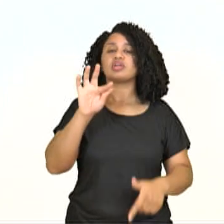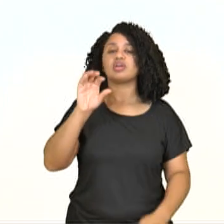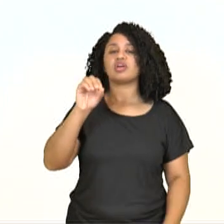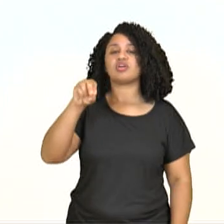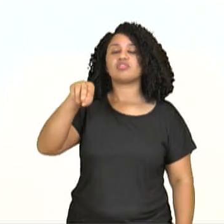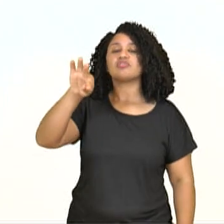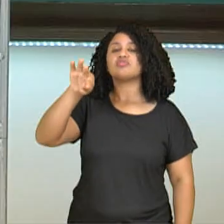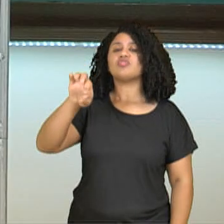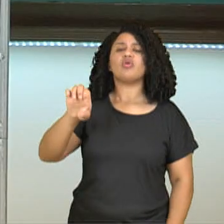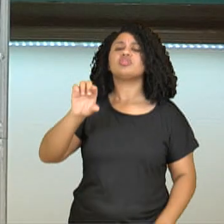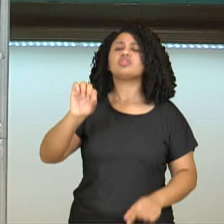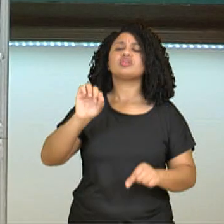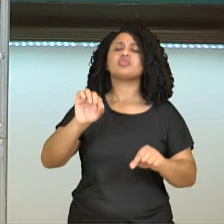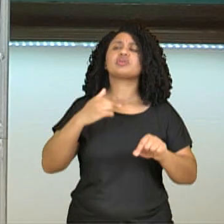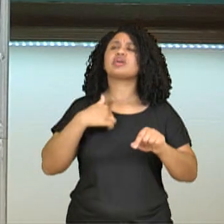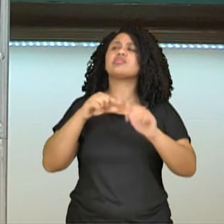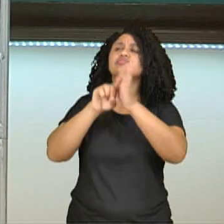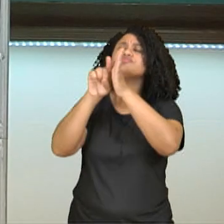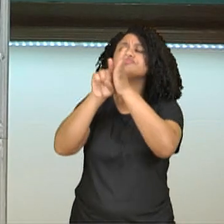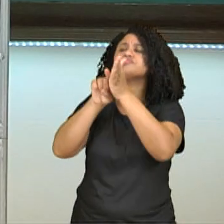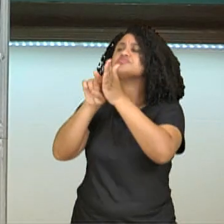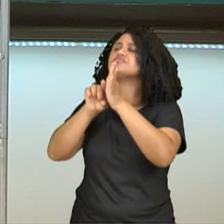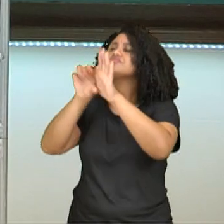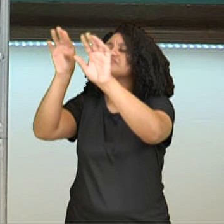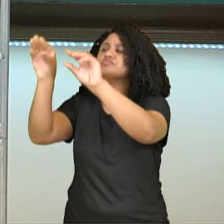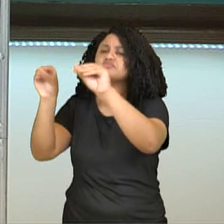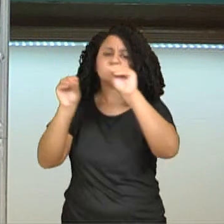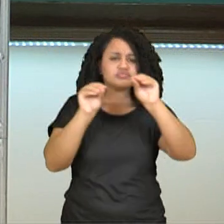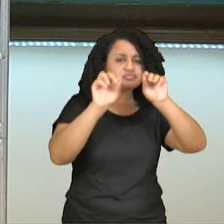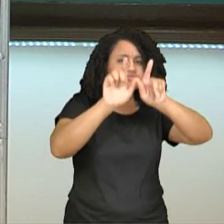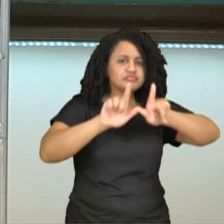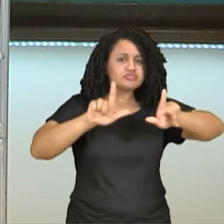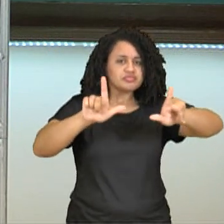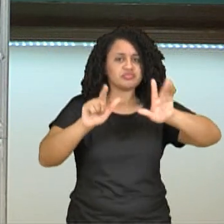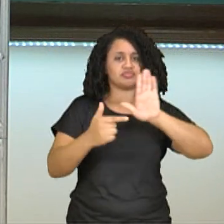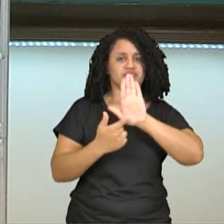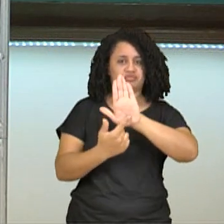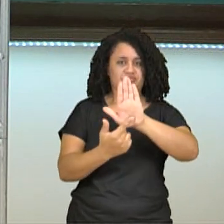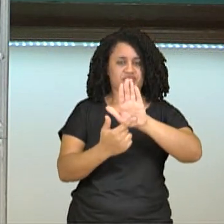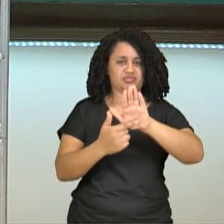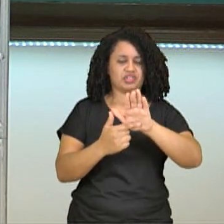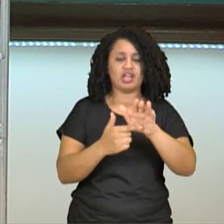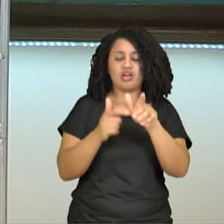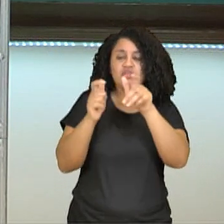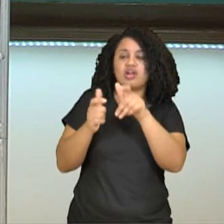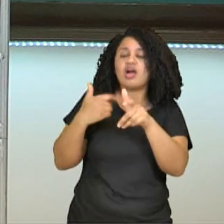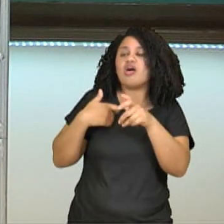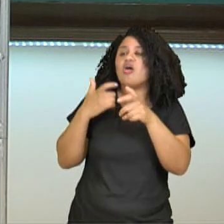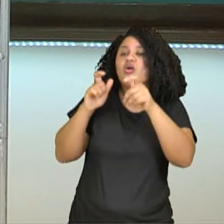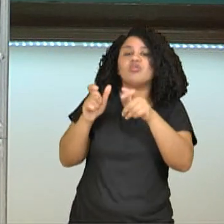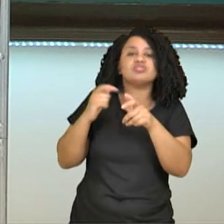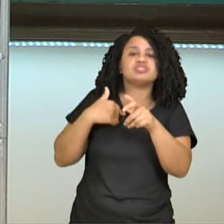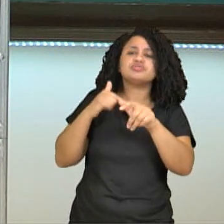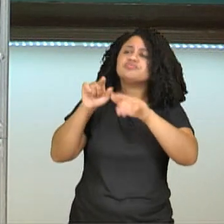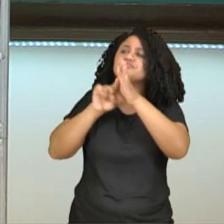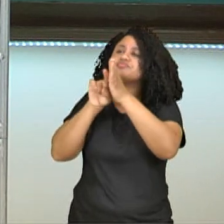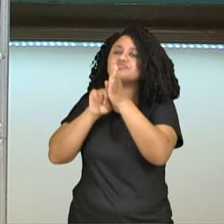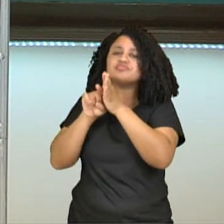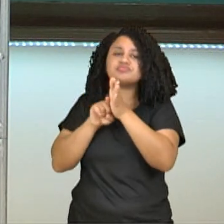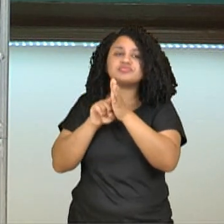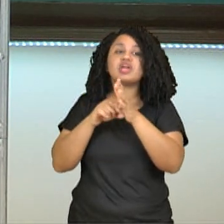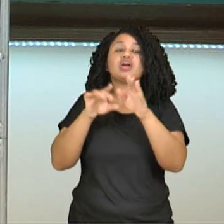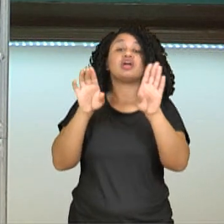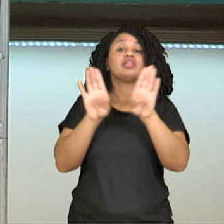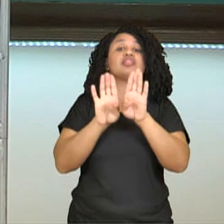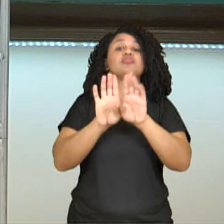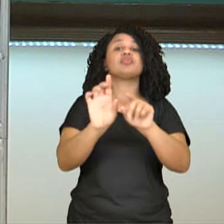fonte do mapa? Ela nada mais é do que o local da onde esse mapa foi extraído ou ainda quem foi o